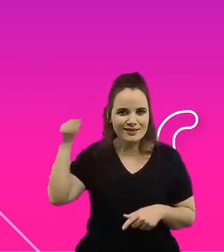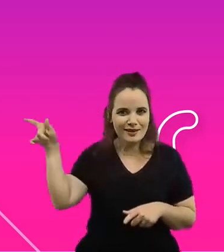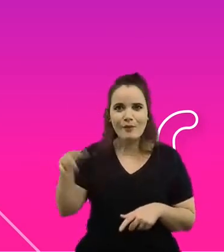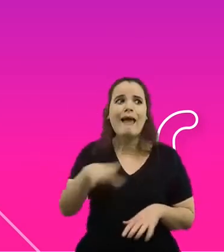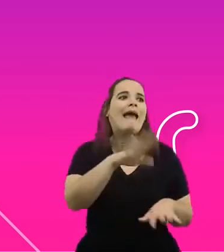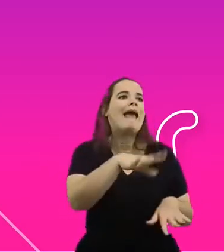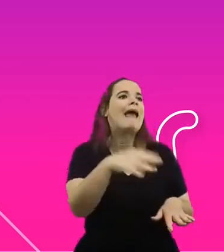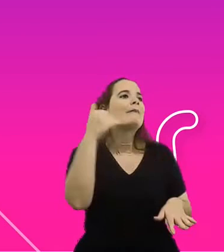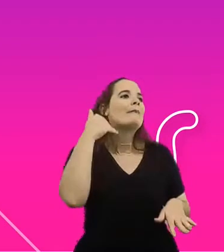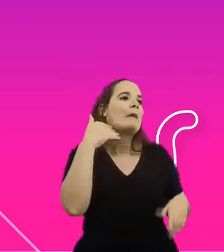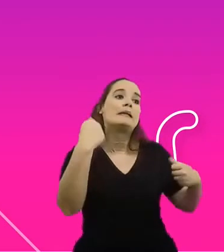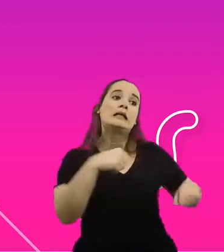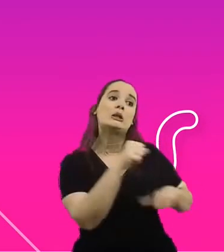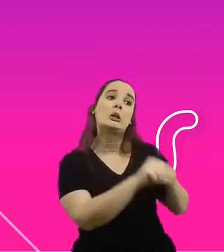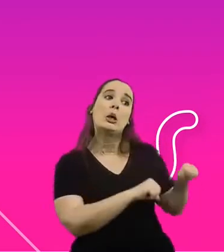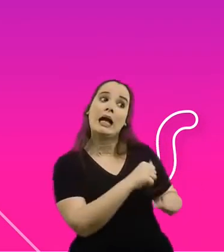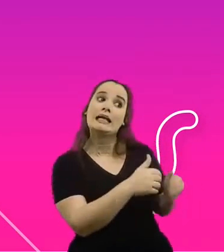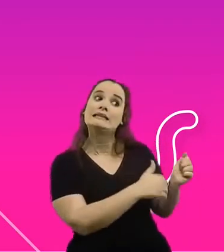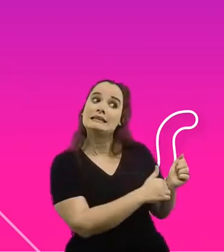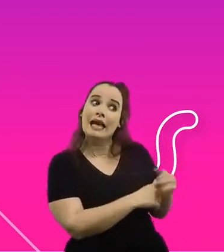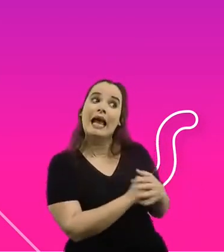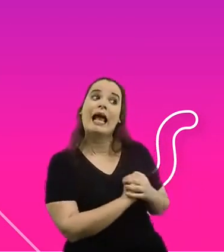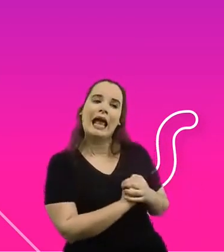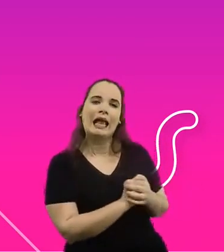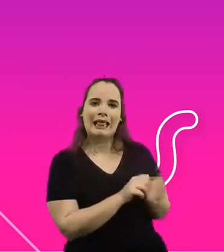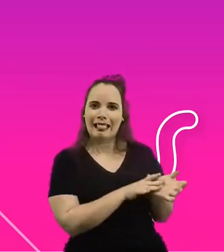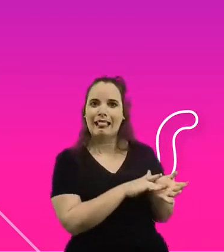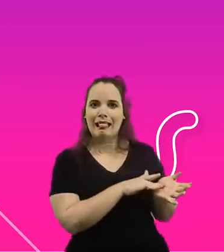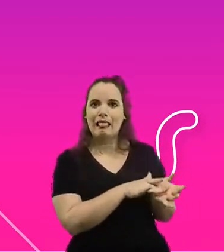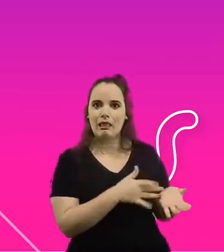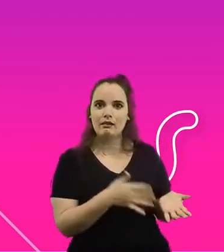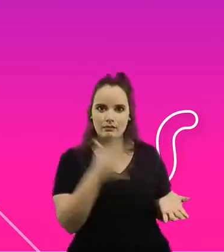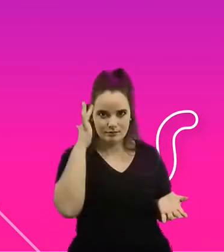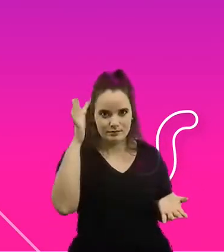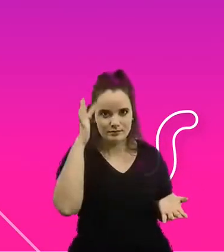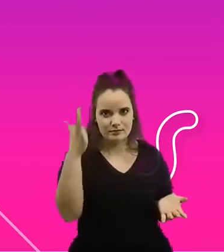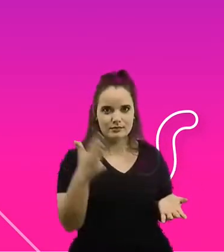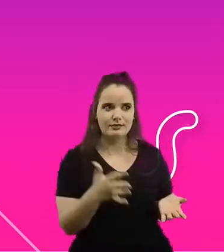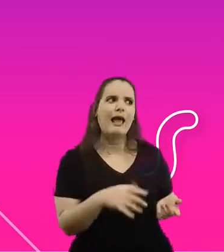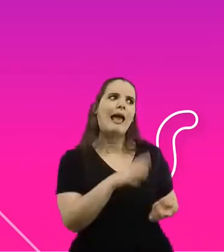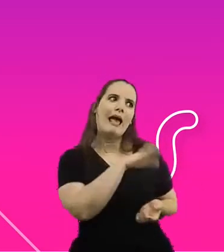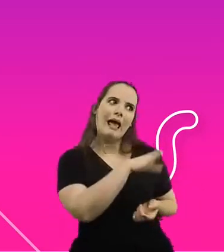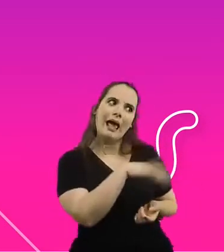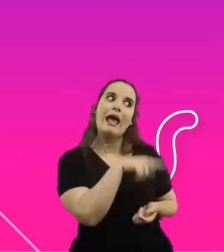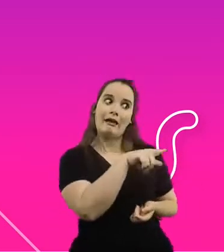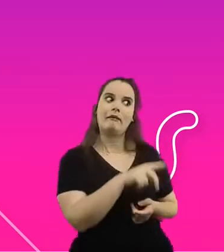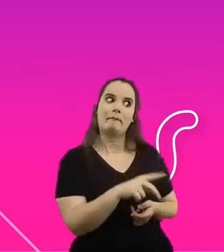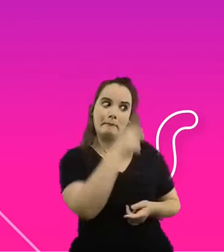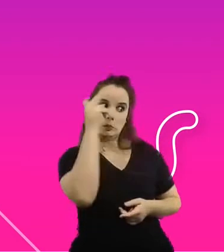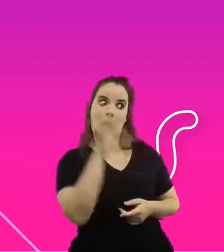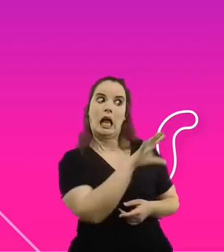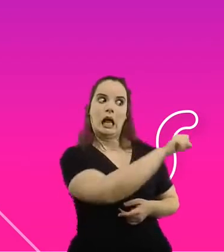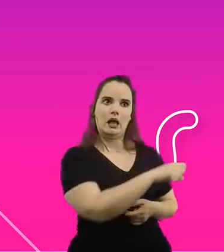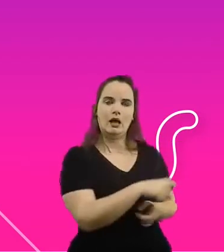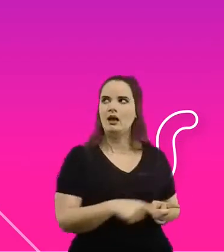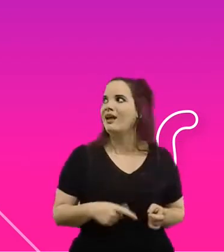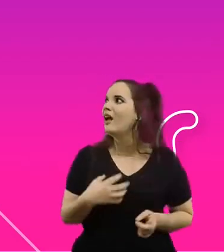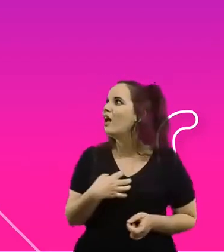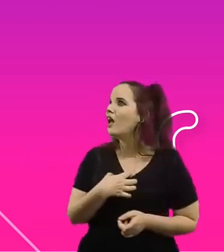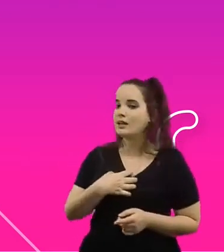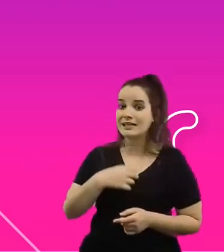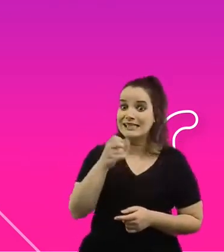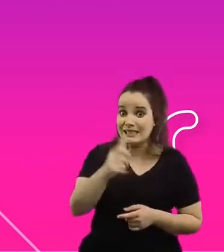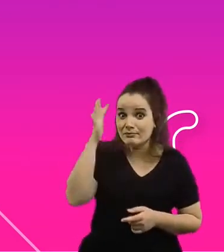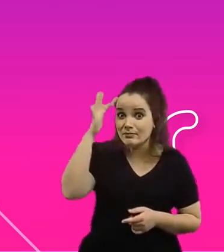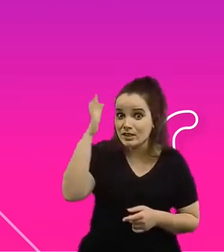precisava trocar a senha do banco, porque achava que tinha sido invadida, etc. Se ela tivesse feito aquilo, né, ela teria,